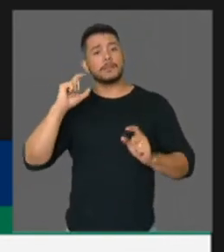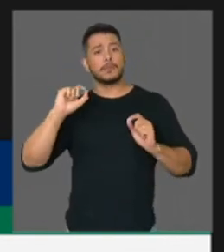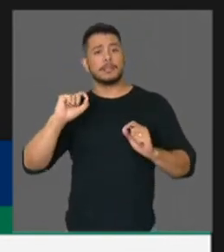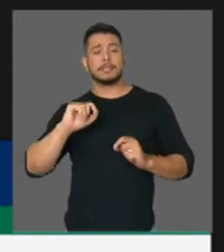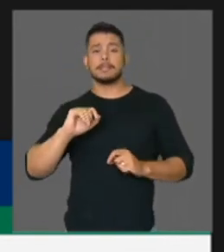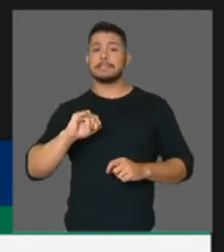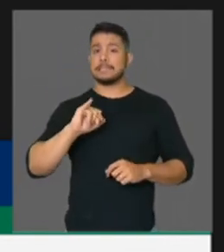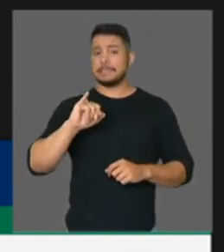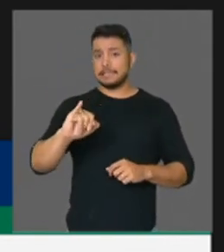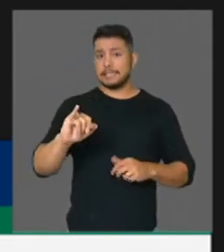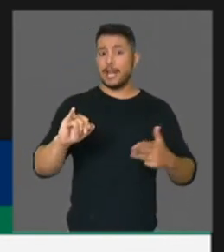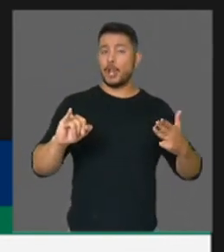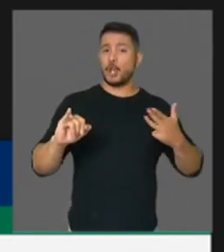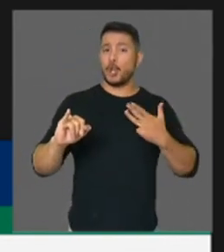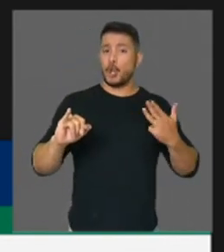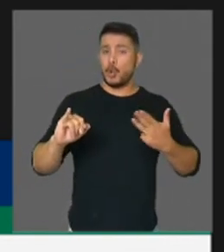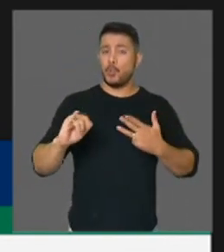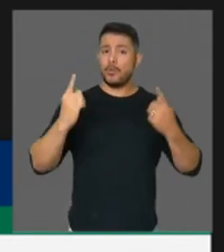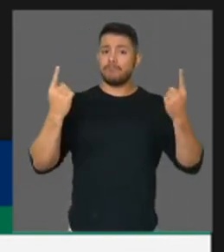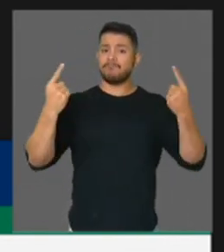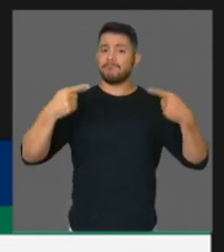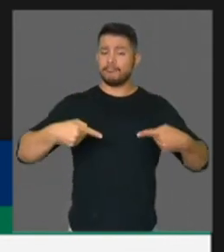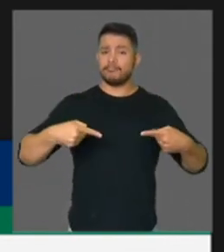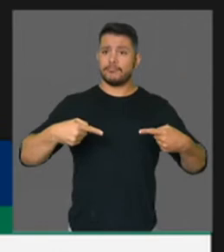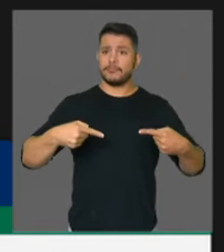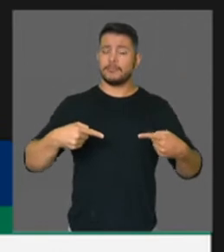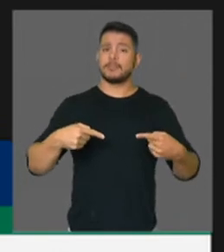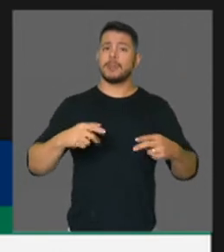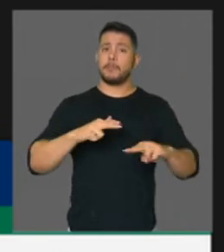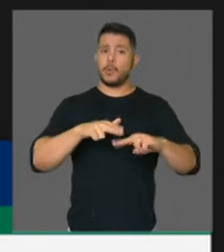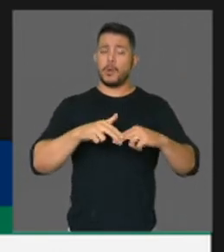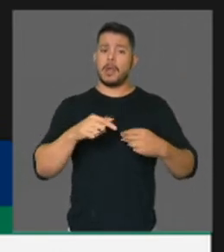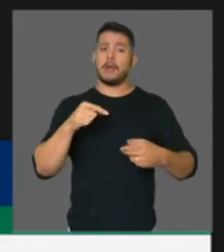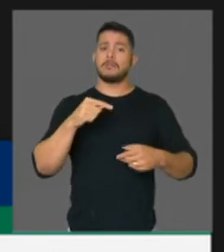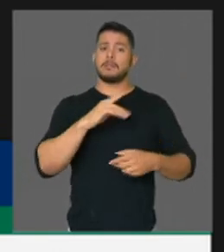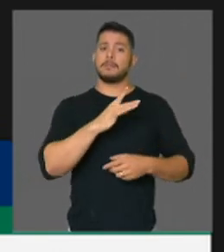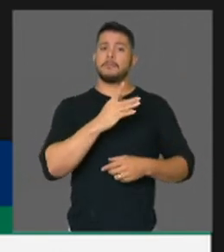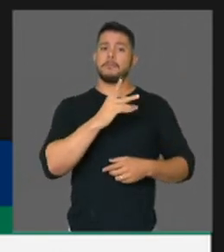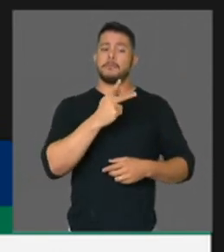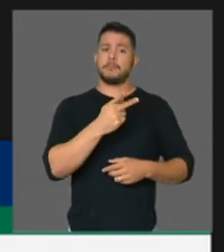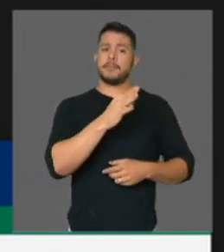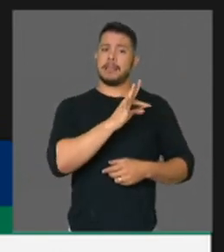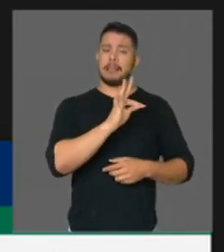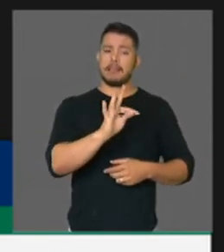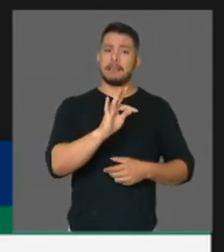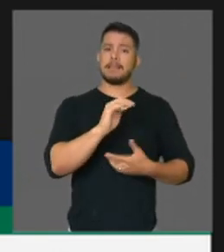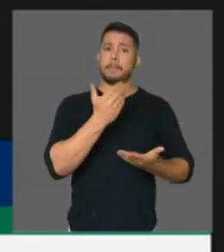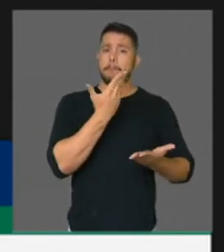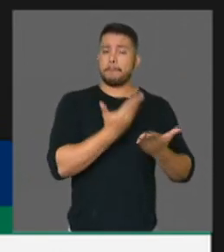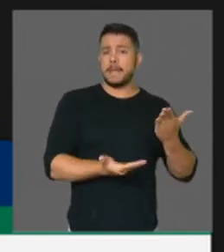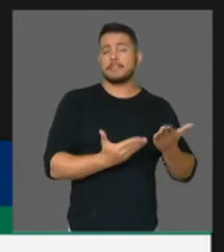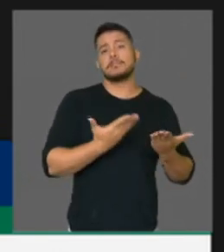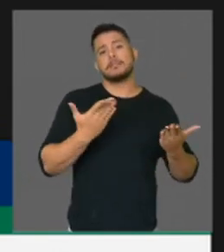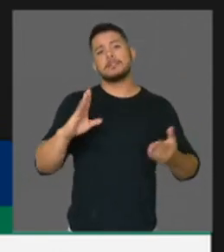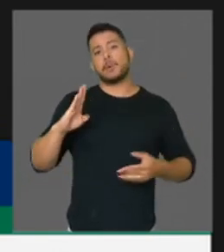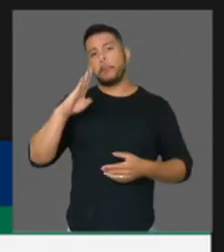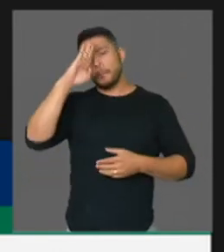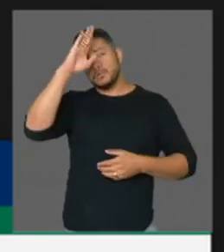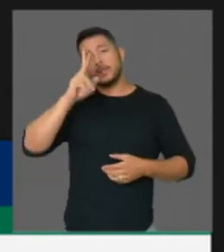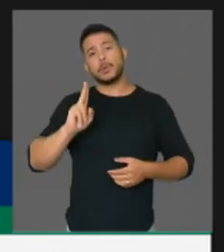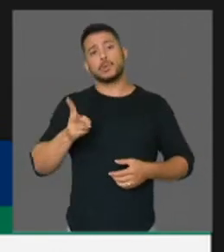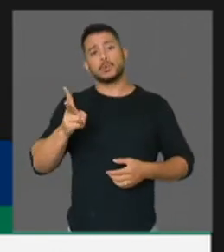tendo o Lula como seu adversário e com a rejeição do Lula e do PT, ele, Bolsonaro, continua de